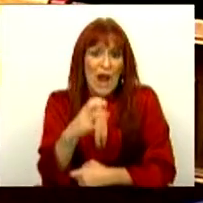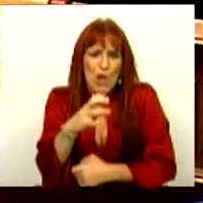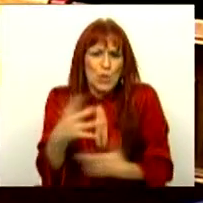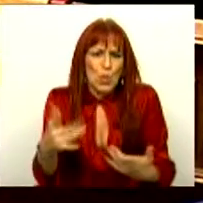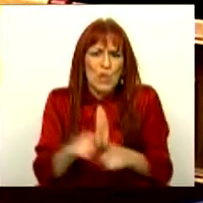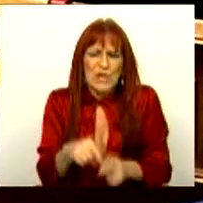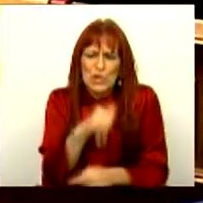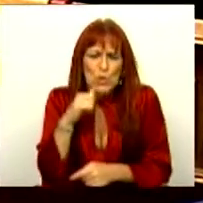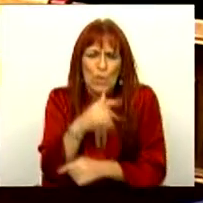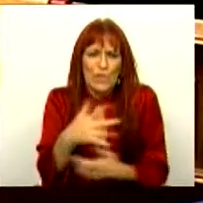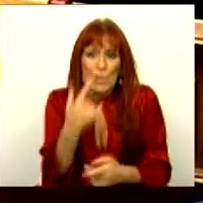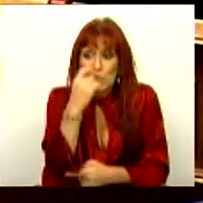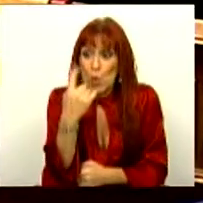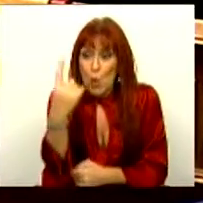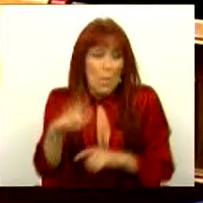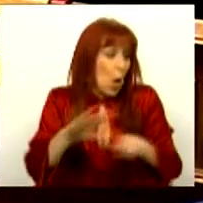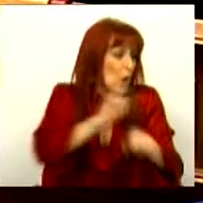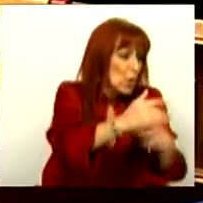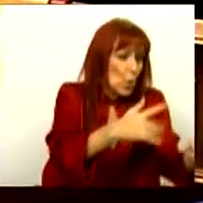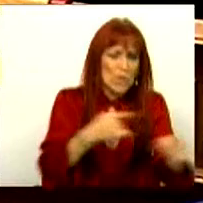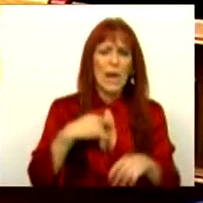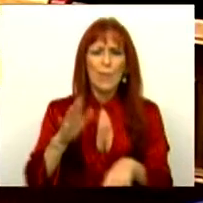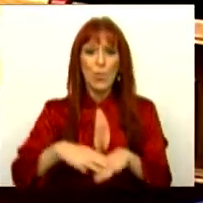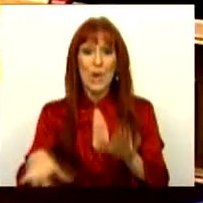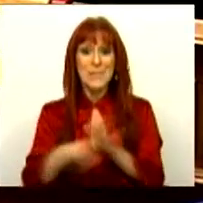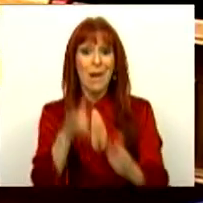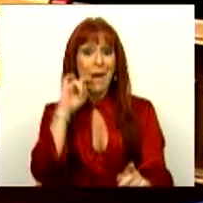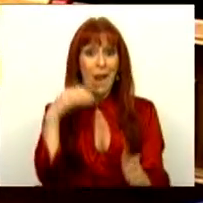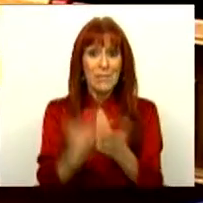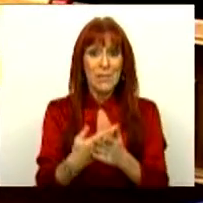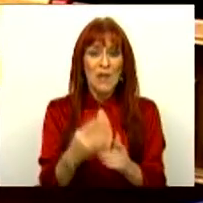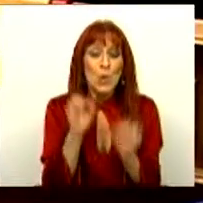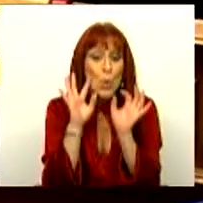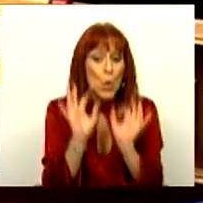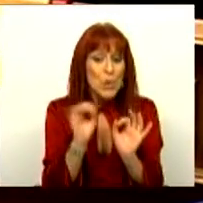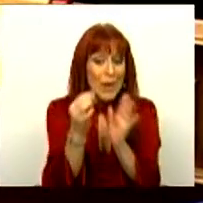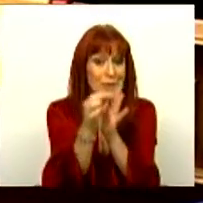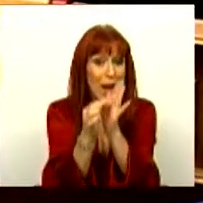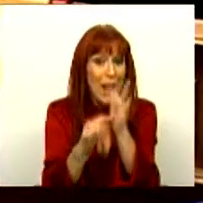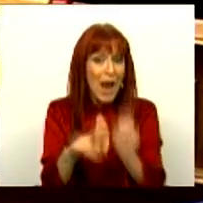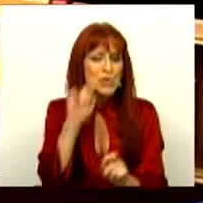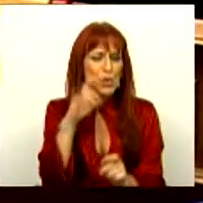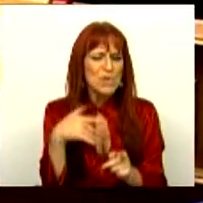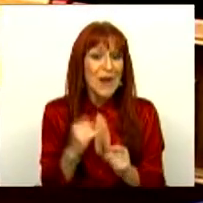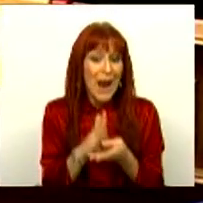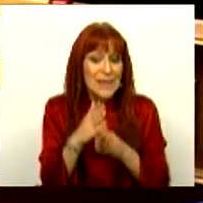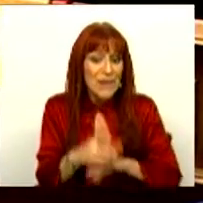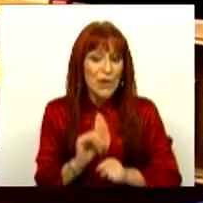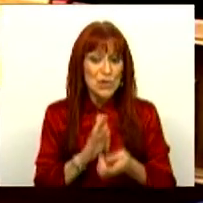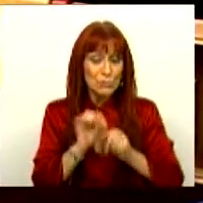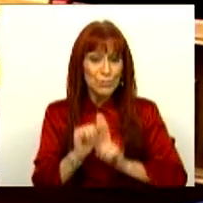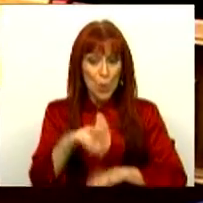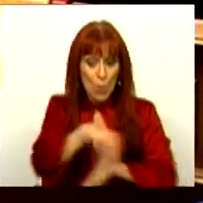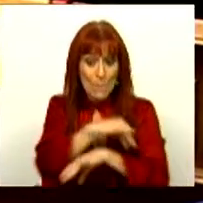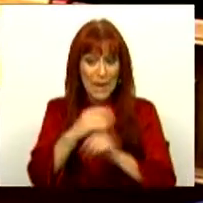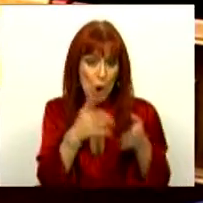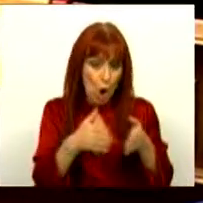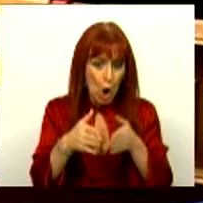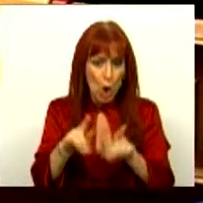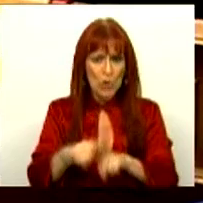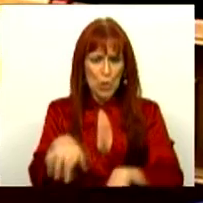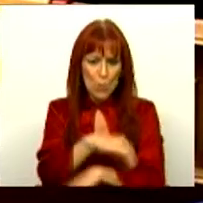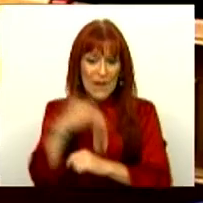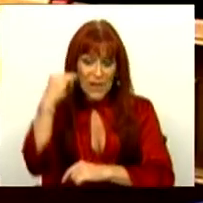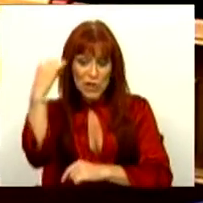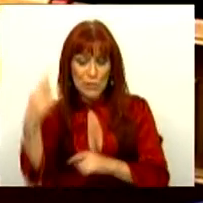dose de sofrimento de uma pessoa ou de outra e por isso é que a lei tem as garantias e as cautelas para assegurar que, através da intervenção do médico orientador, do